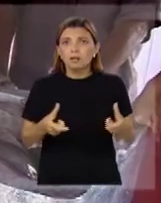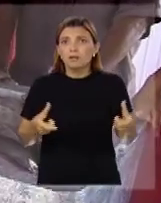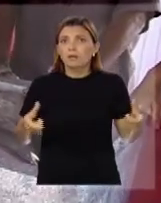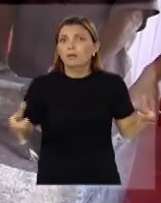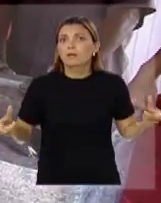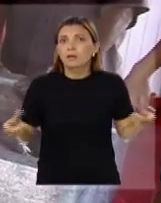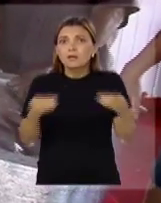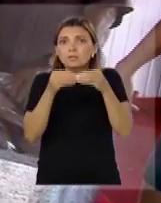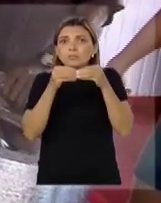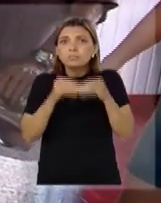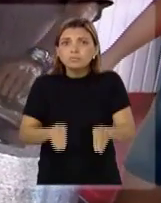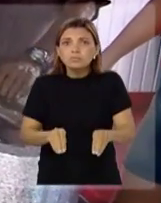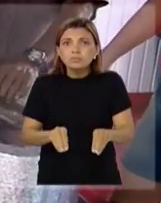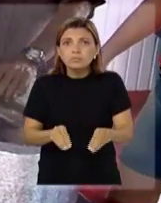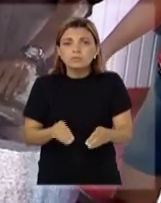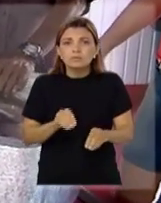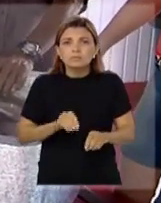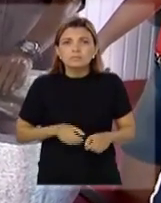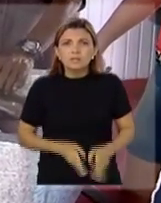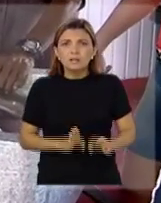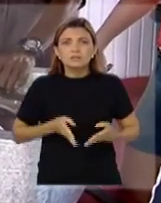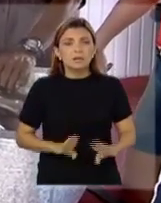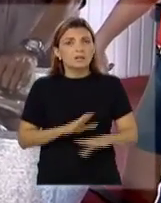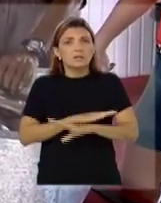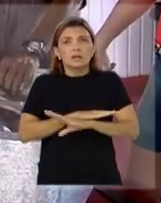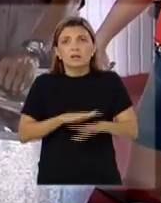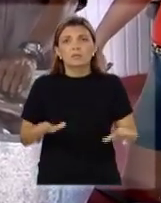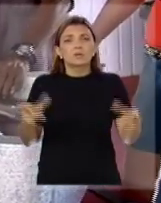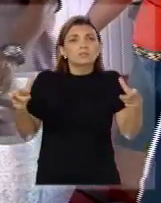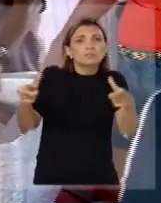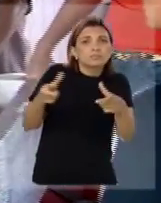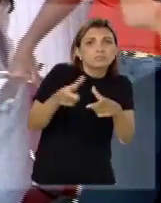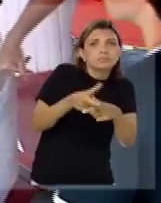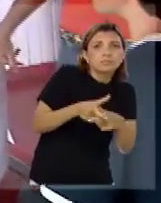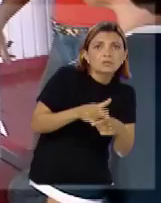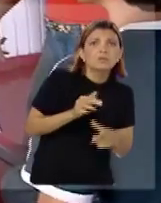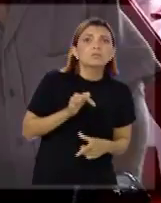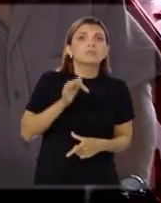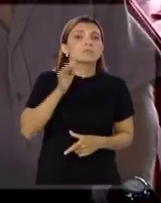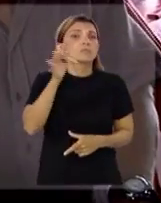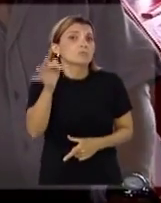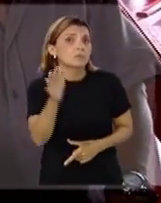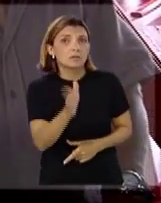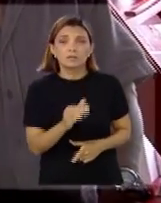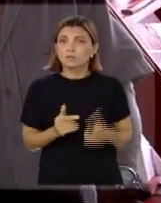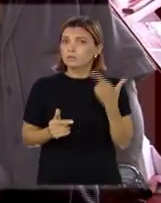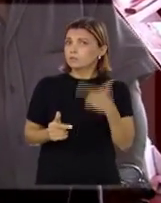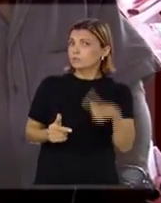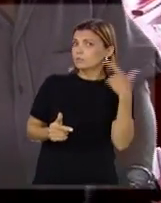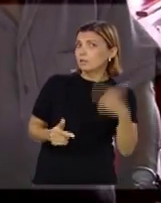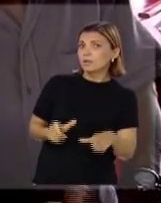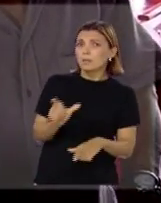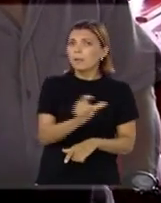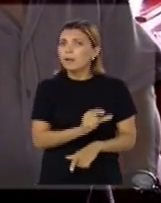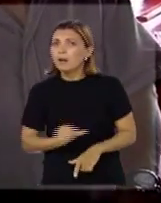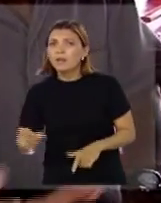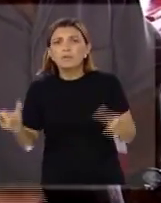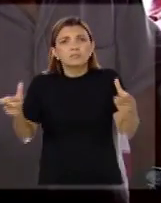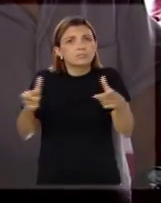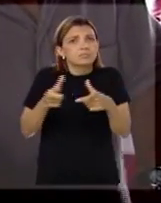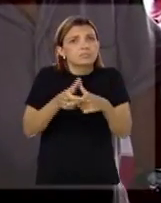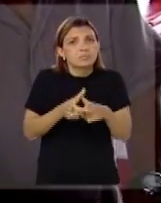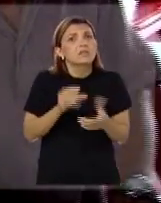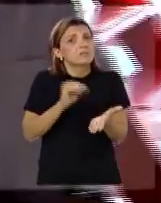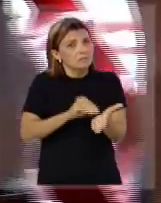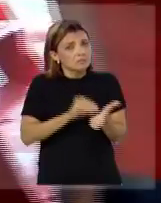crescimento delas. E aí elas não vão desovar, e aí vai diminuir os filhotes, e aí a gente não vai ter peixe, não vai ter filhotes, e